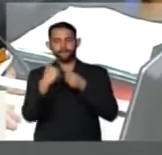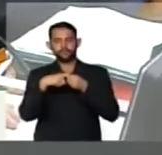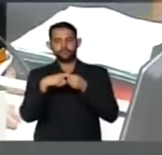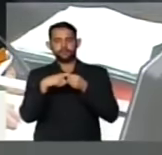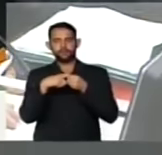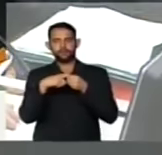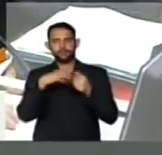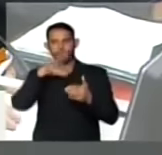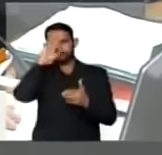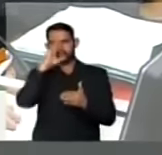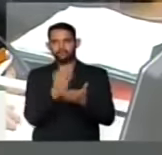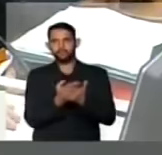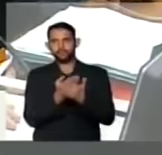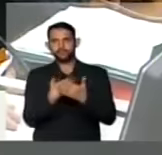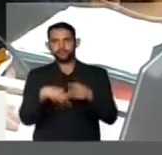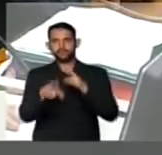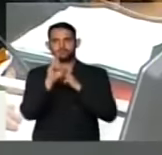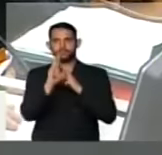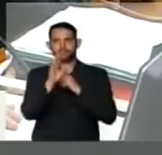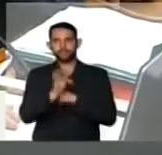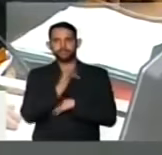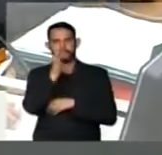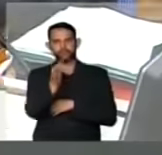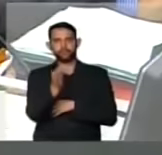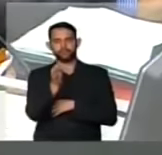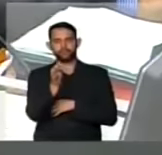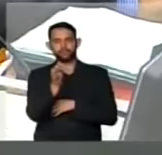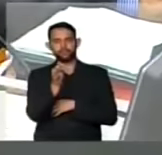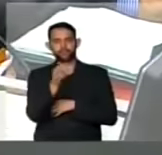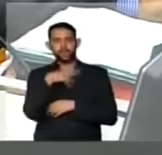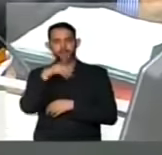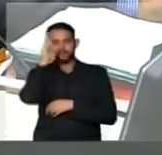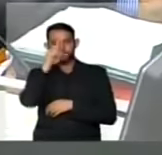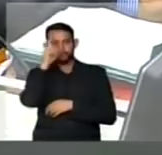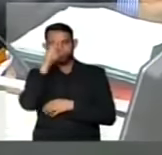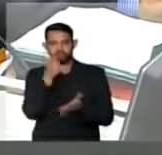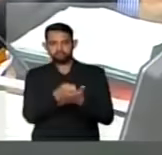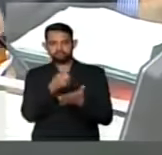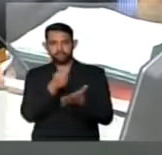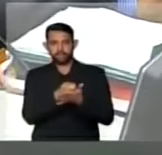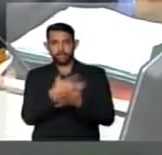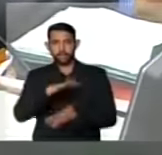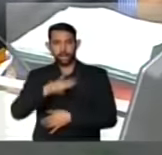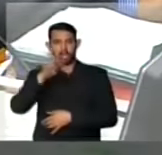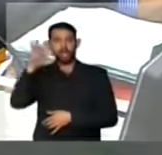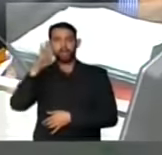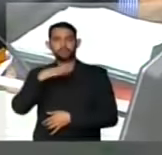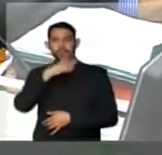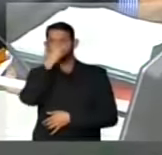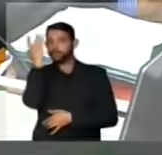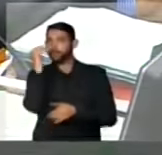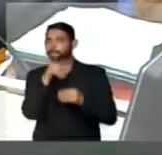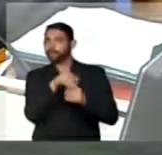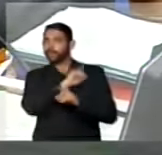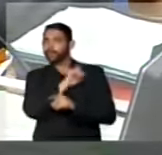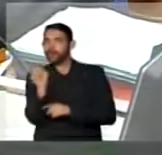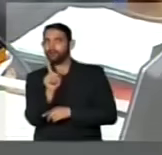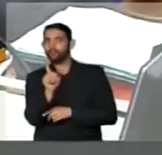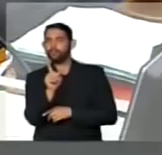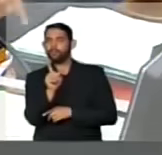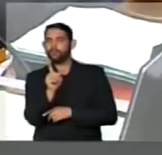a confiança e a esperança no futuro. A história cobrará caro daqueles que votarem não,